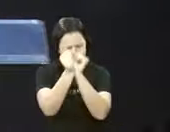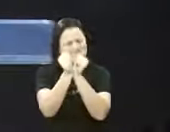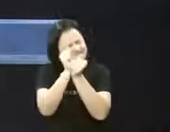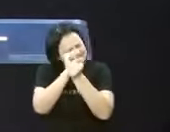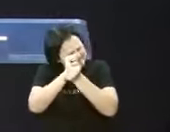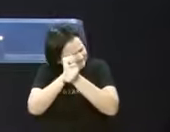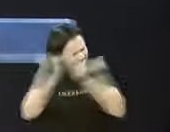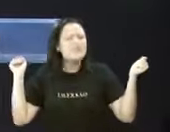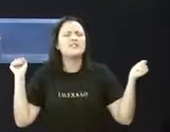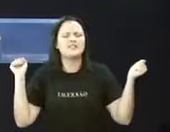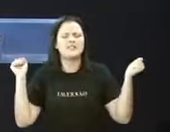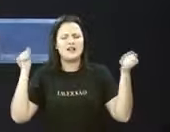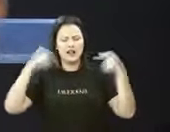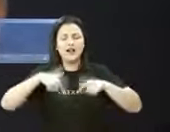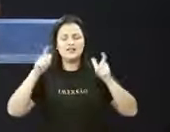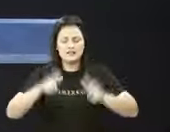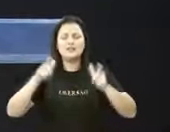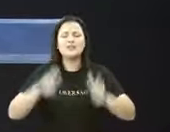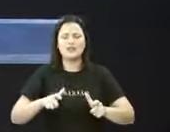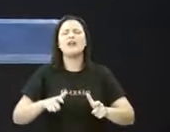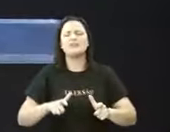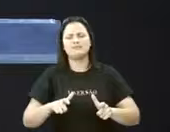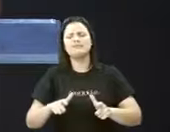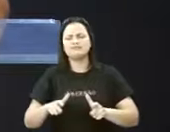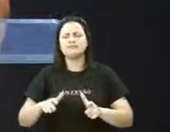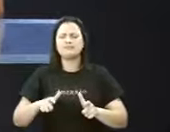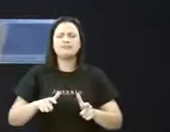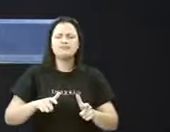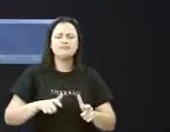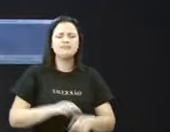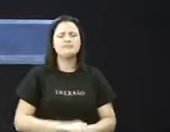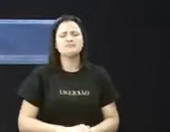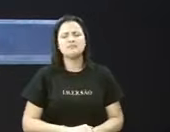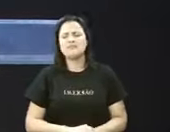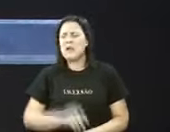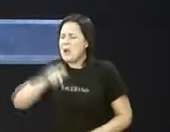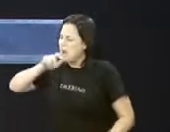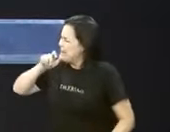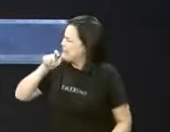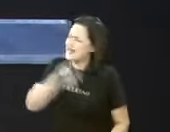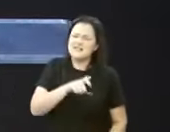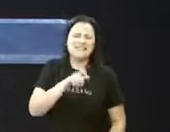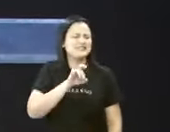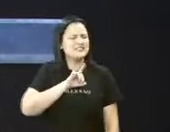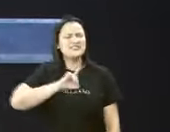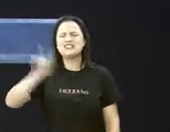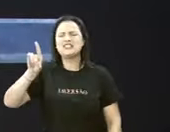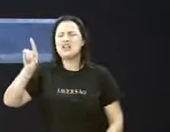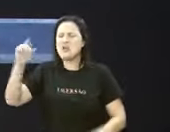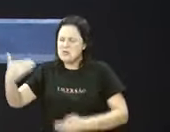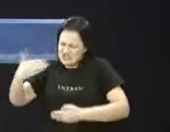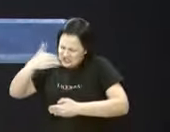lugar, quebra cadeias onde a nossa voz for alcançada hoje. Palavra de Deus, entra